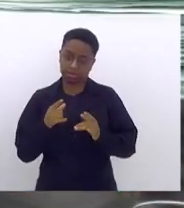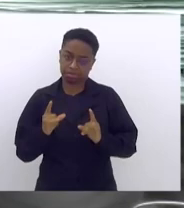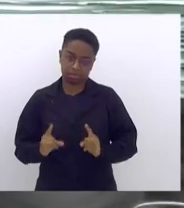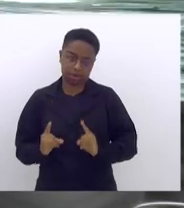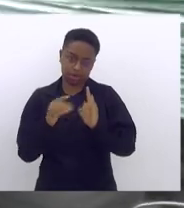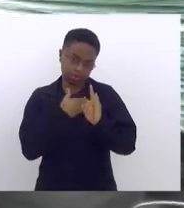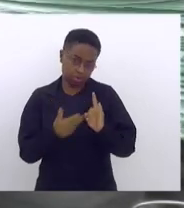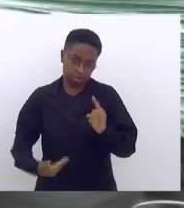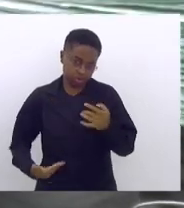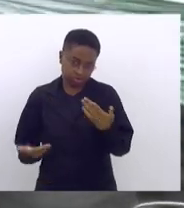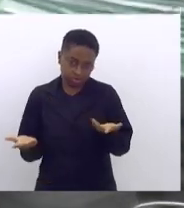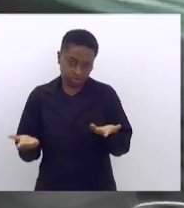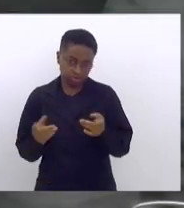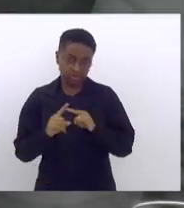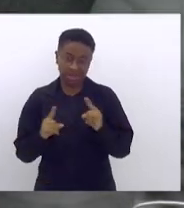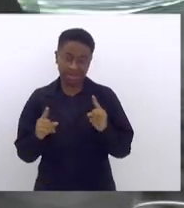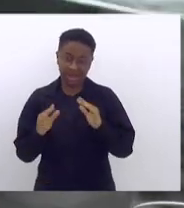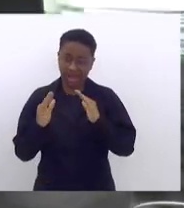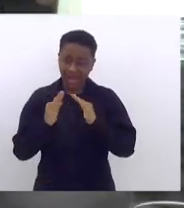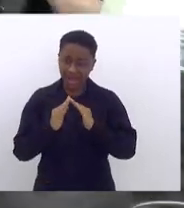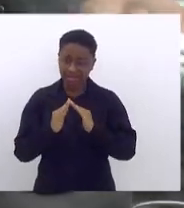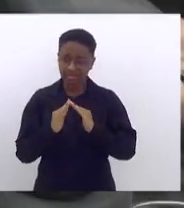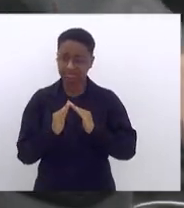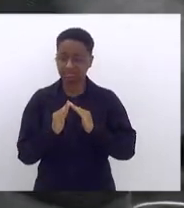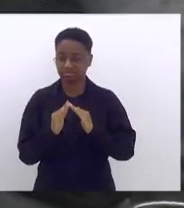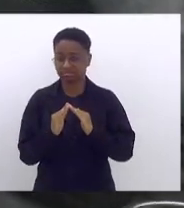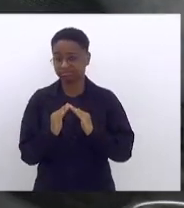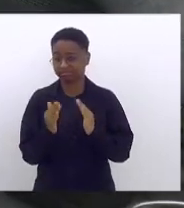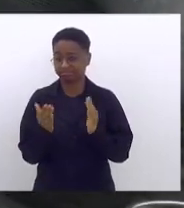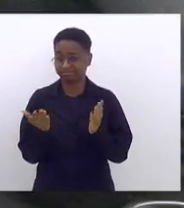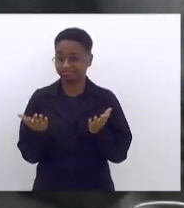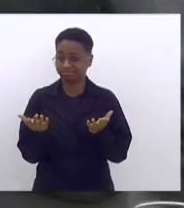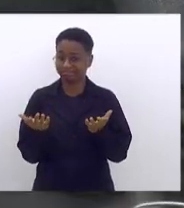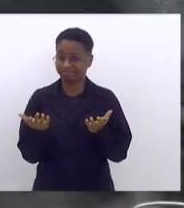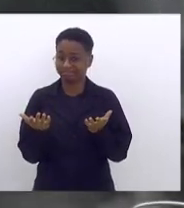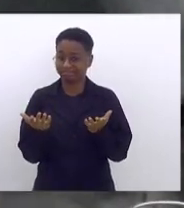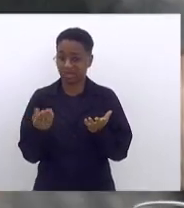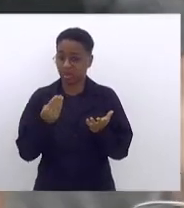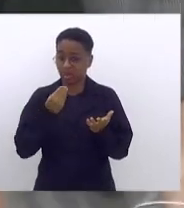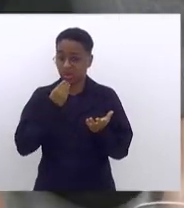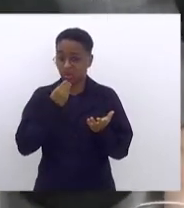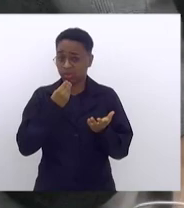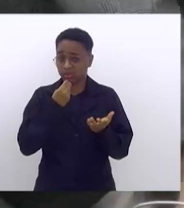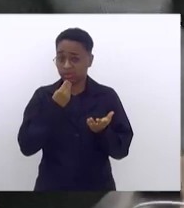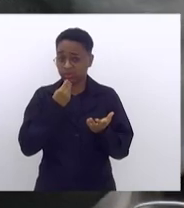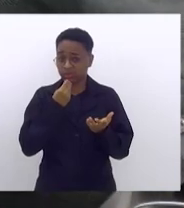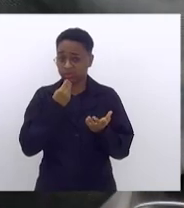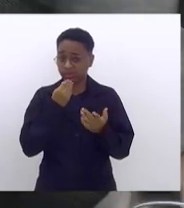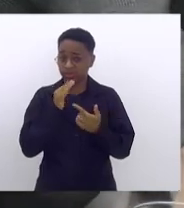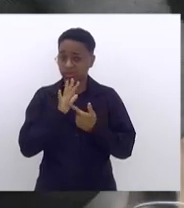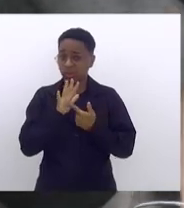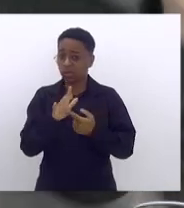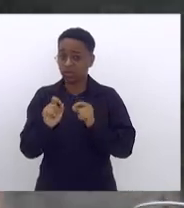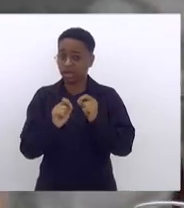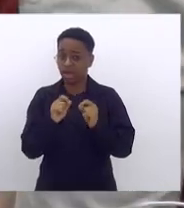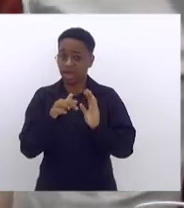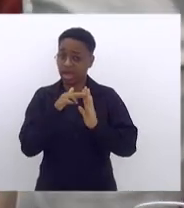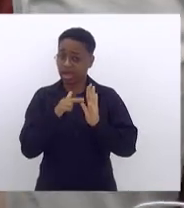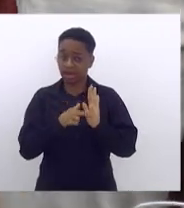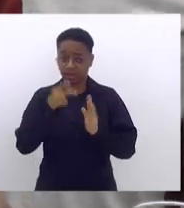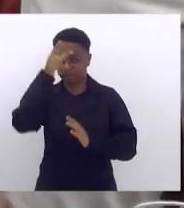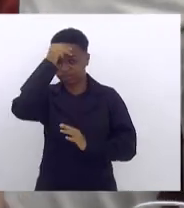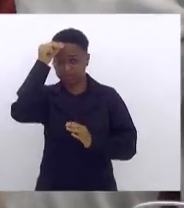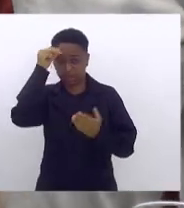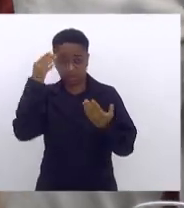lá. Mas, sendo prédio residencial, é muito evidente, muito latente que é uma norma municipal.